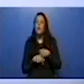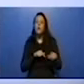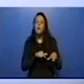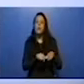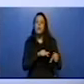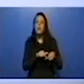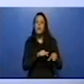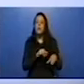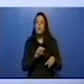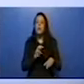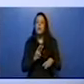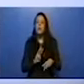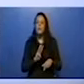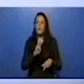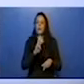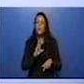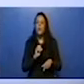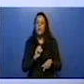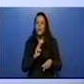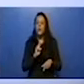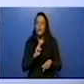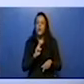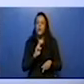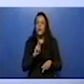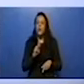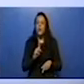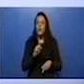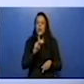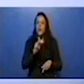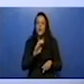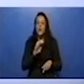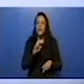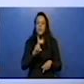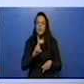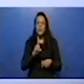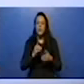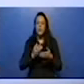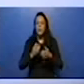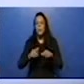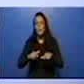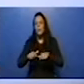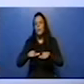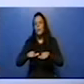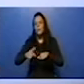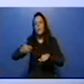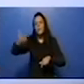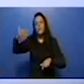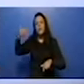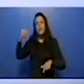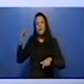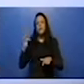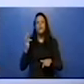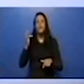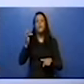trabalhar. No passado, trabalhou, trabalhei, trabalharam, trabalhava. Worked.